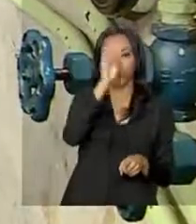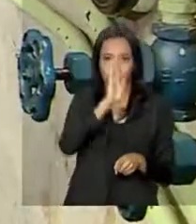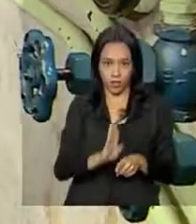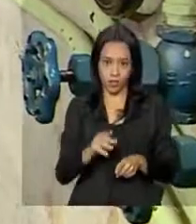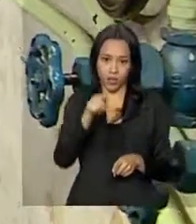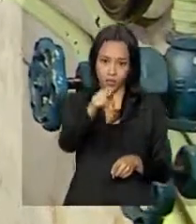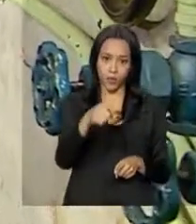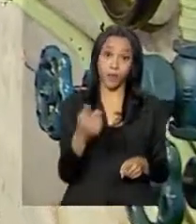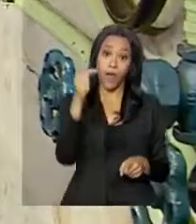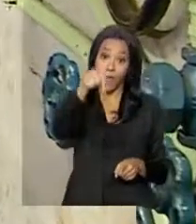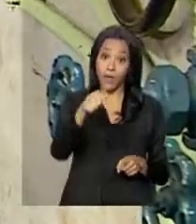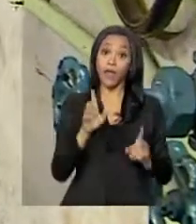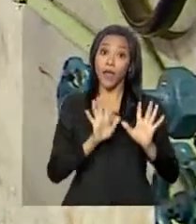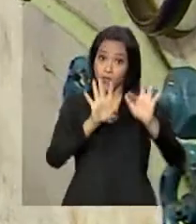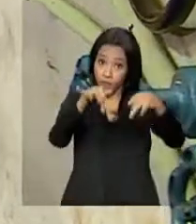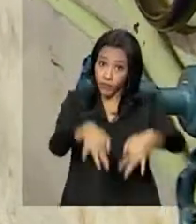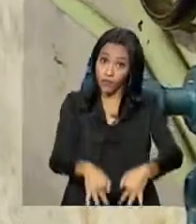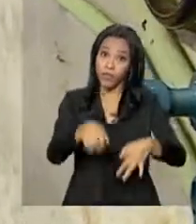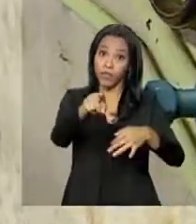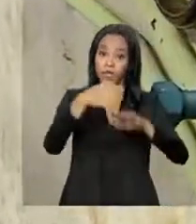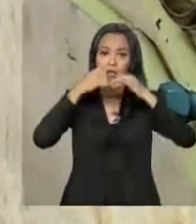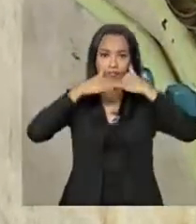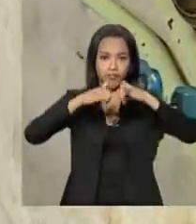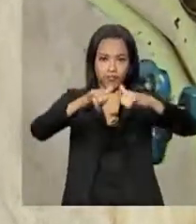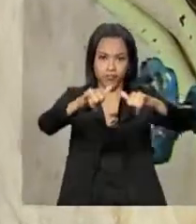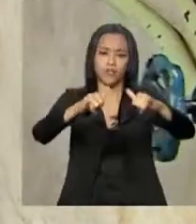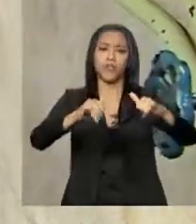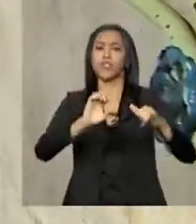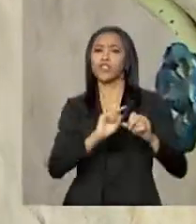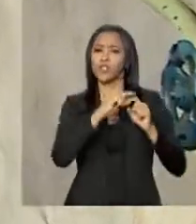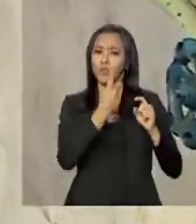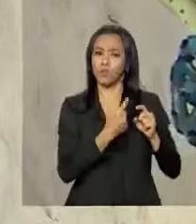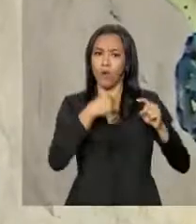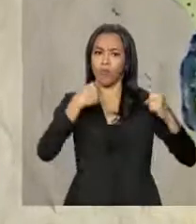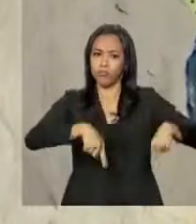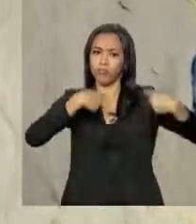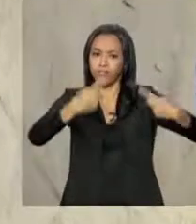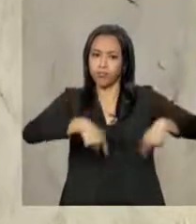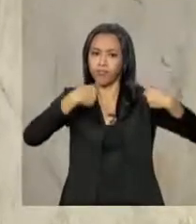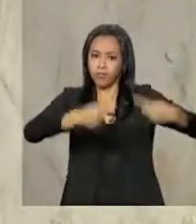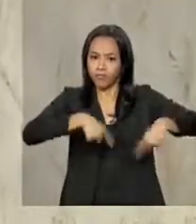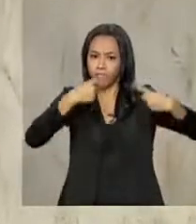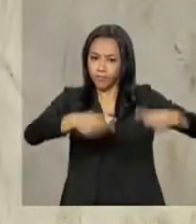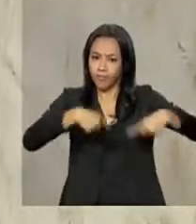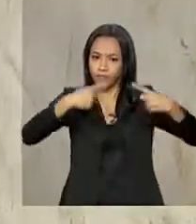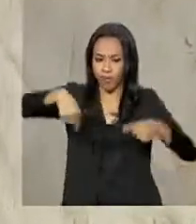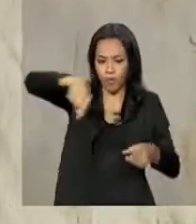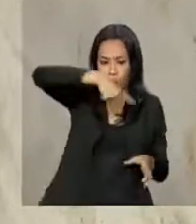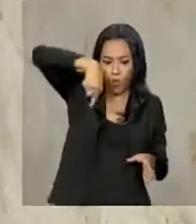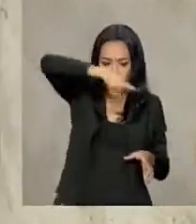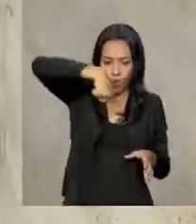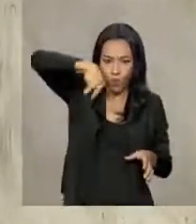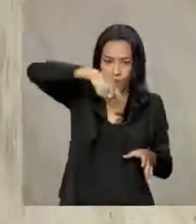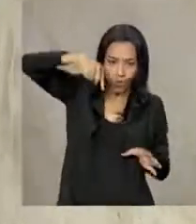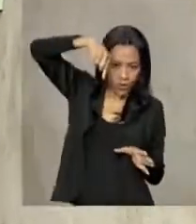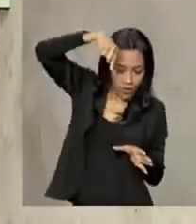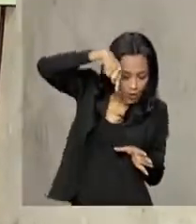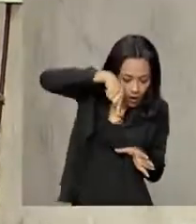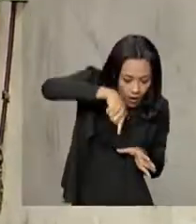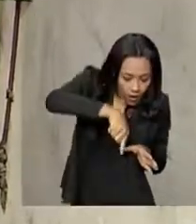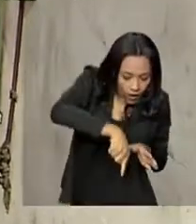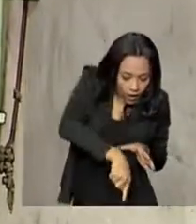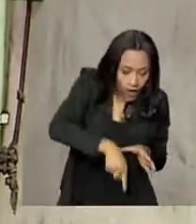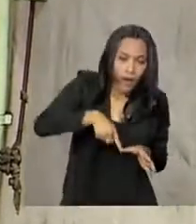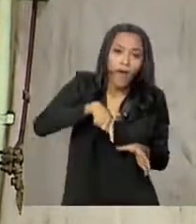ocorre o processo final da produção de energia elétrica de uma unidade geradora. Logo abaixo aqui tem uma turbina que está girando